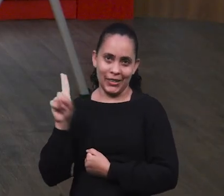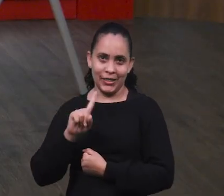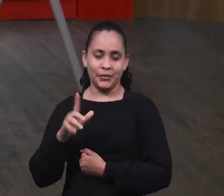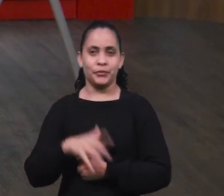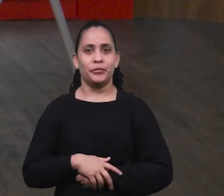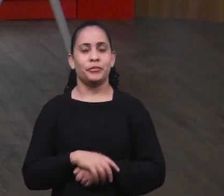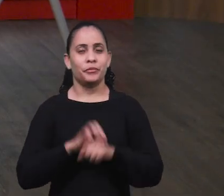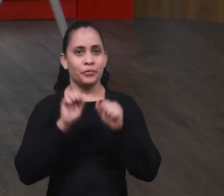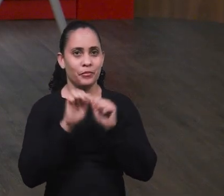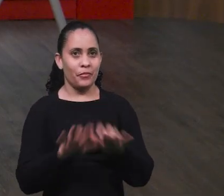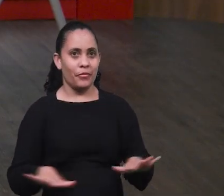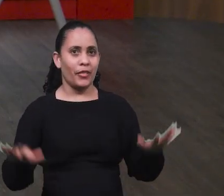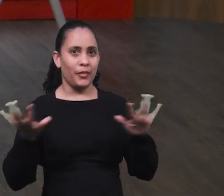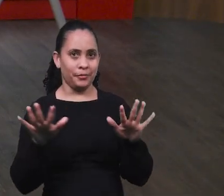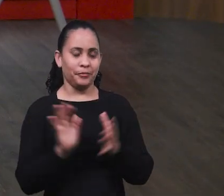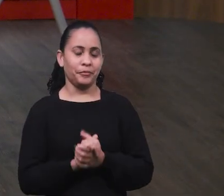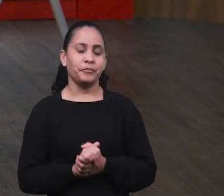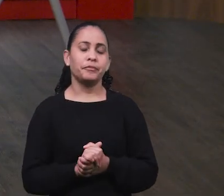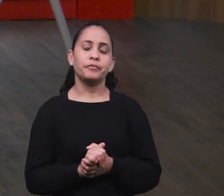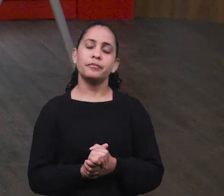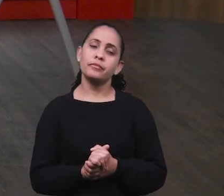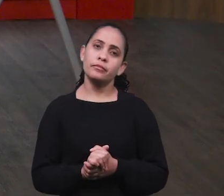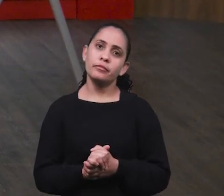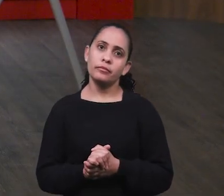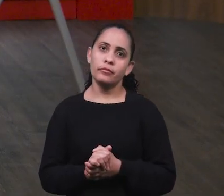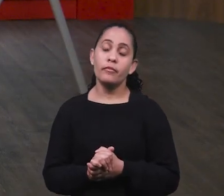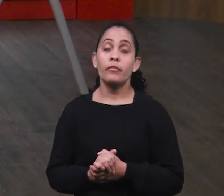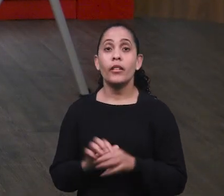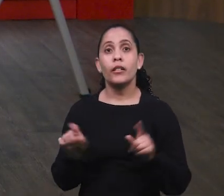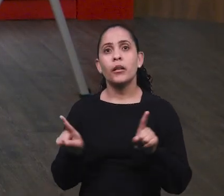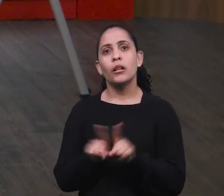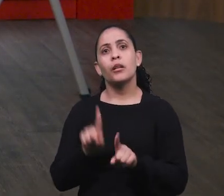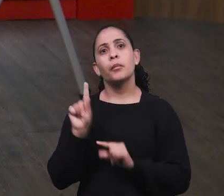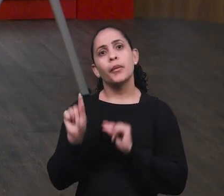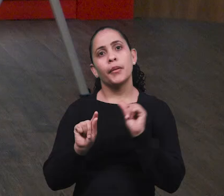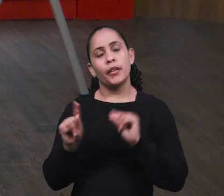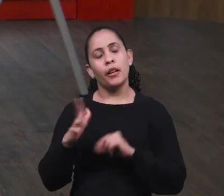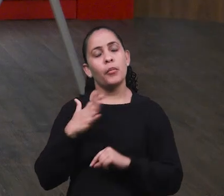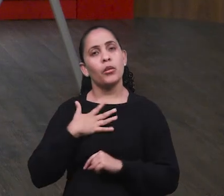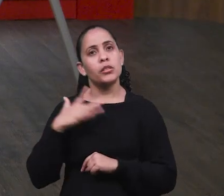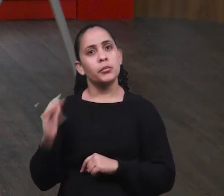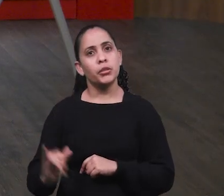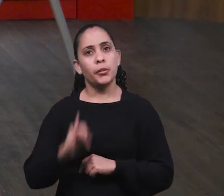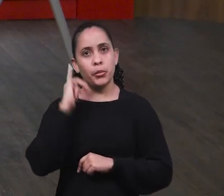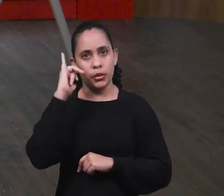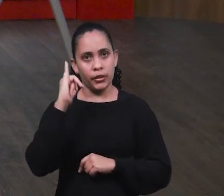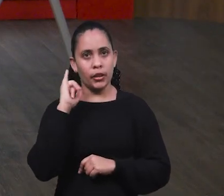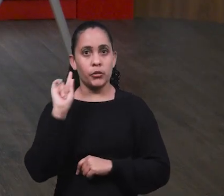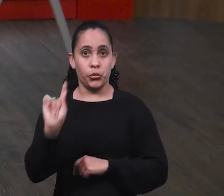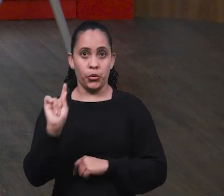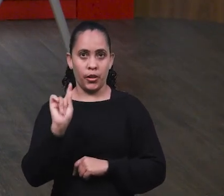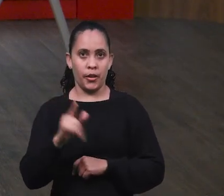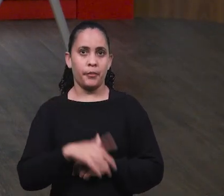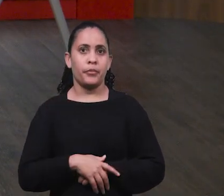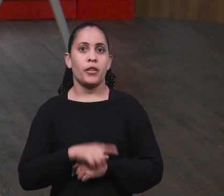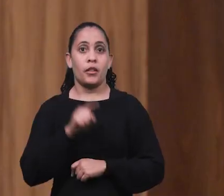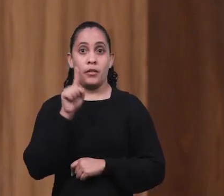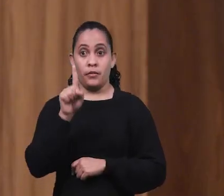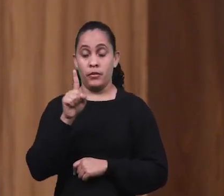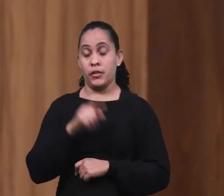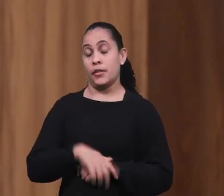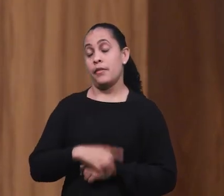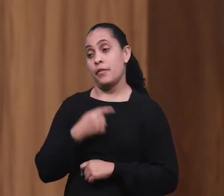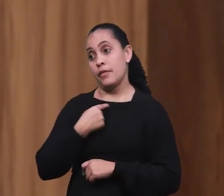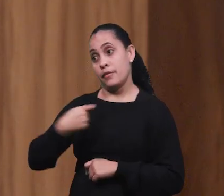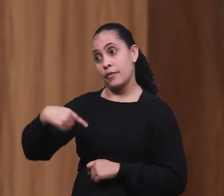uma divulgação. Mamãe e papai compra tudo. Não, isso aí, né? E inclusive, é um detalhe muito importante, quando vai se